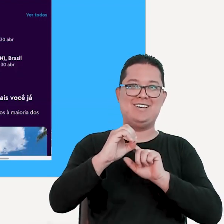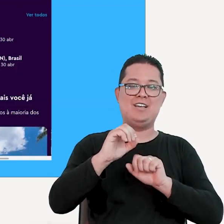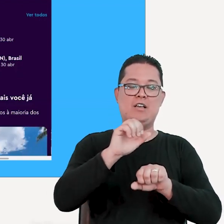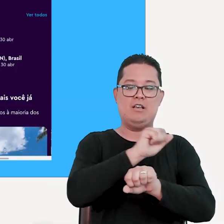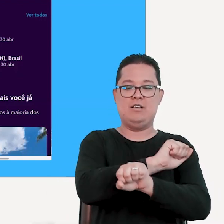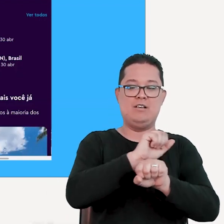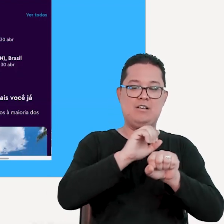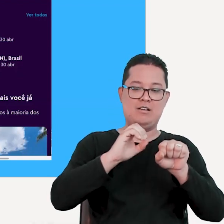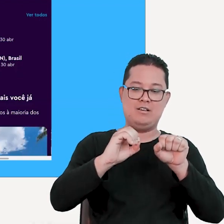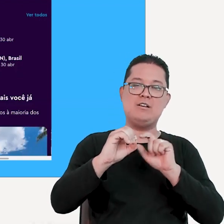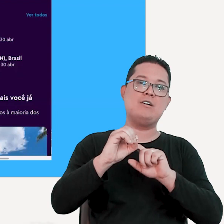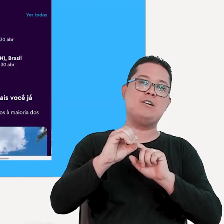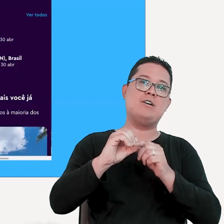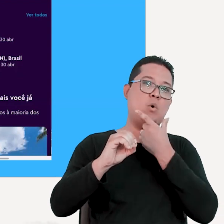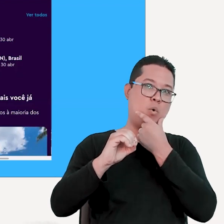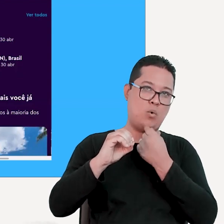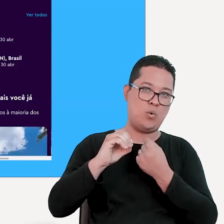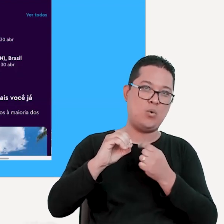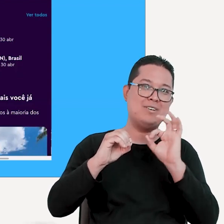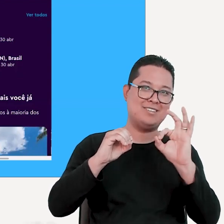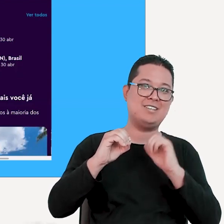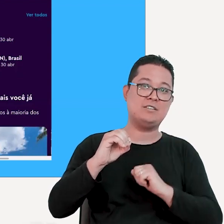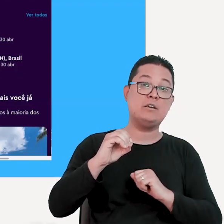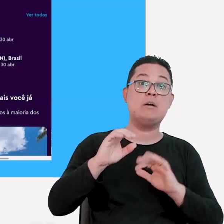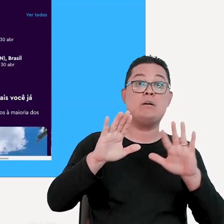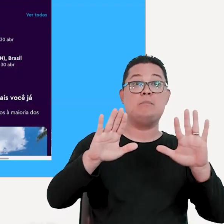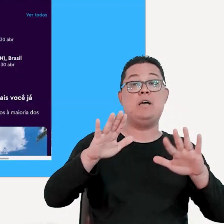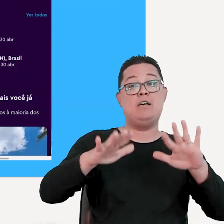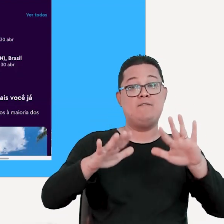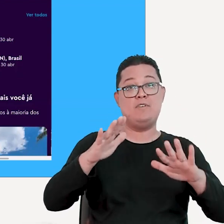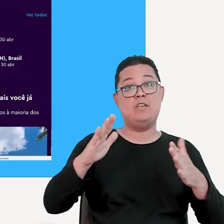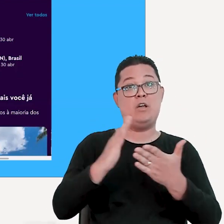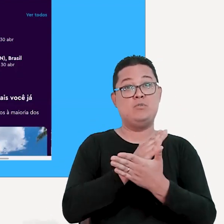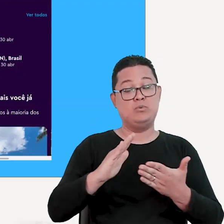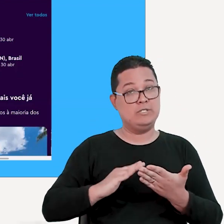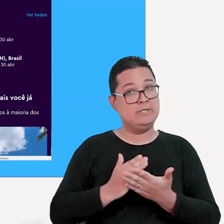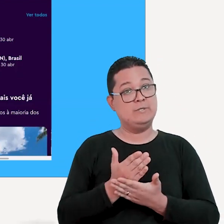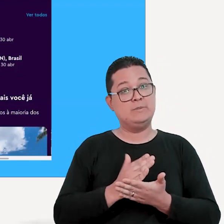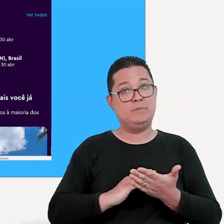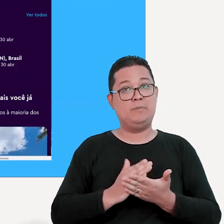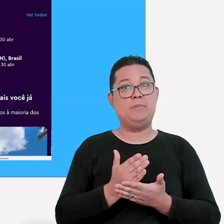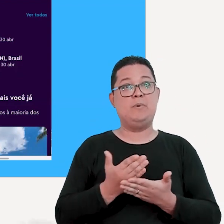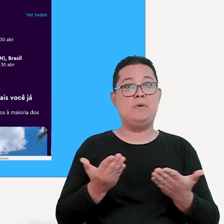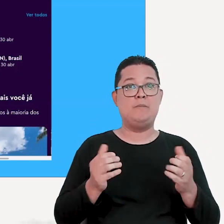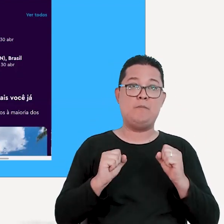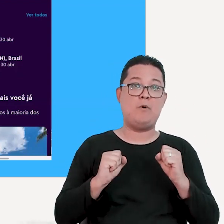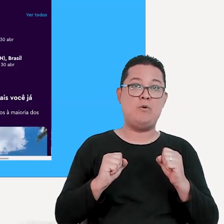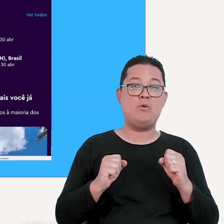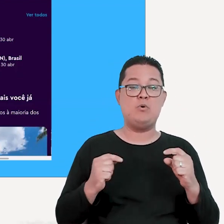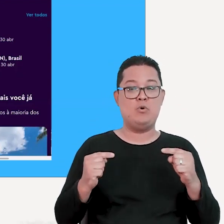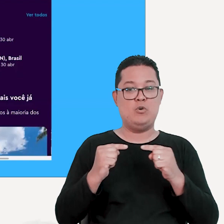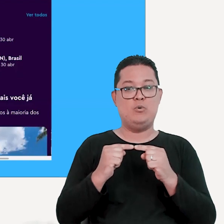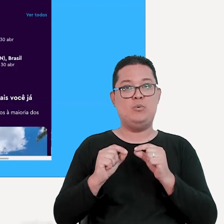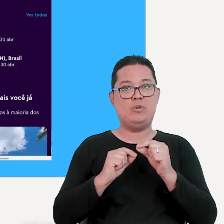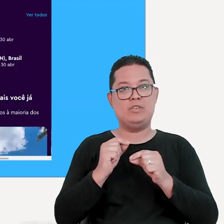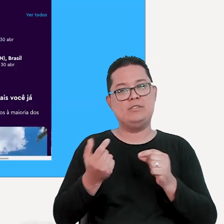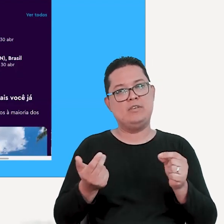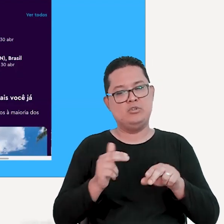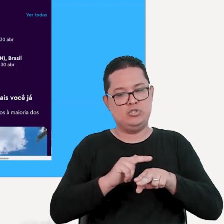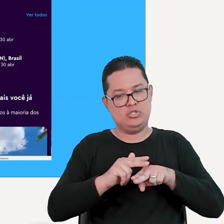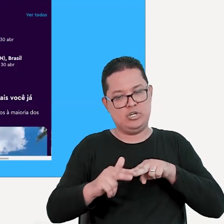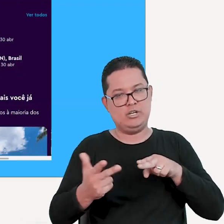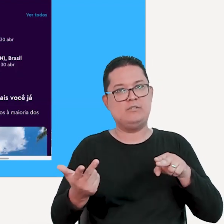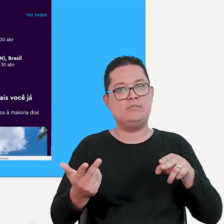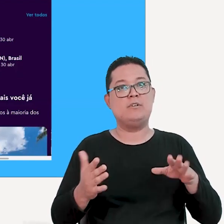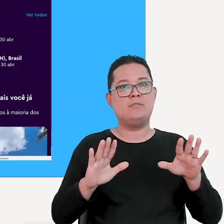da empresa, a gente não usa esse tipo de linguagem, porque não está, entre aspas, correto de acordo com a norma culta,